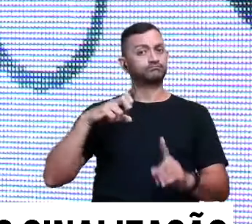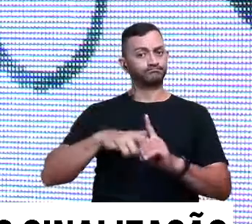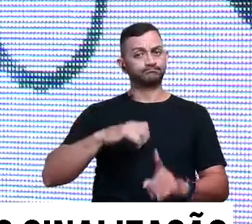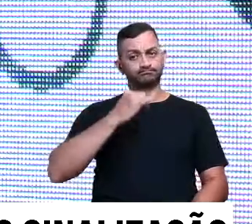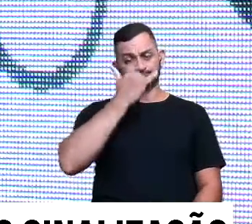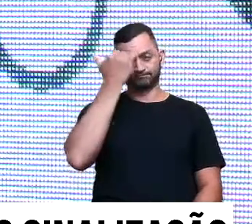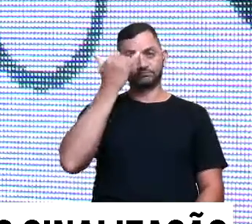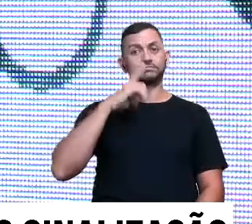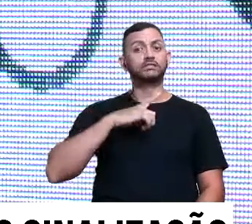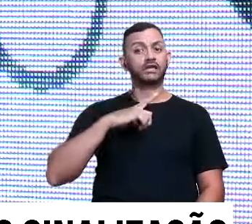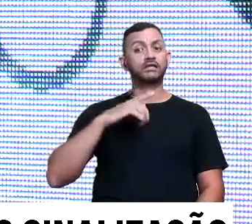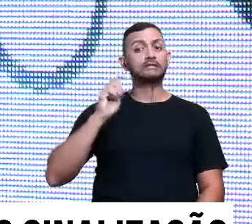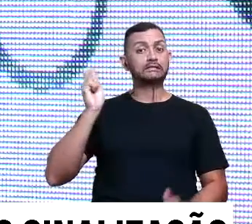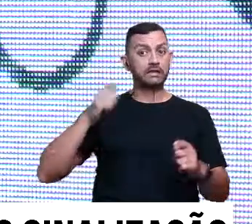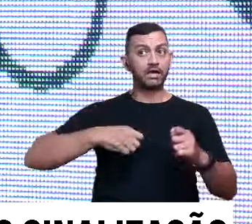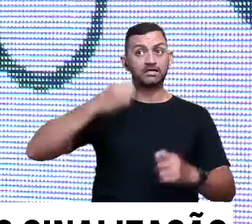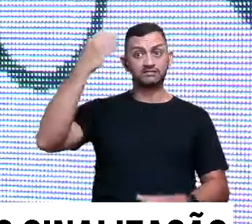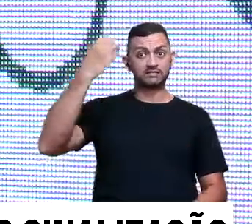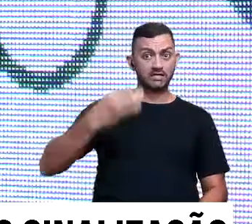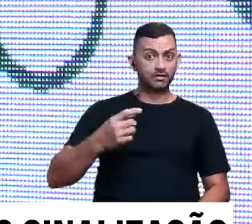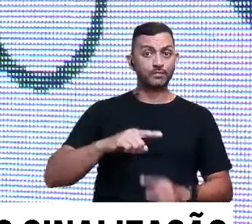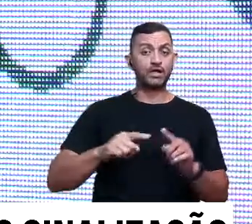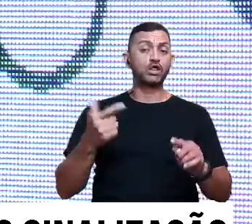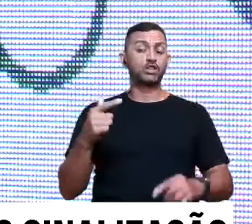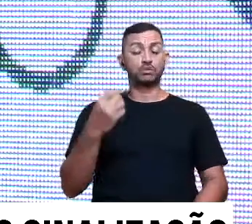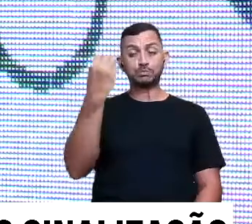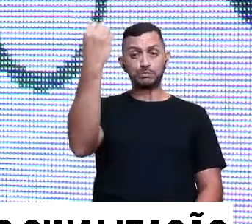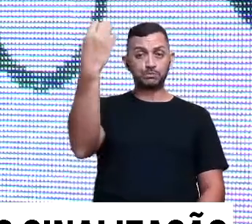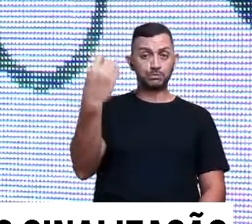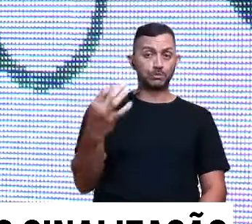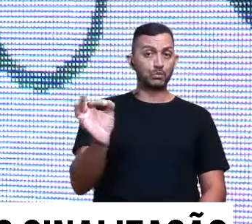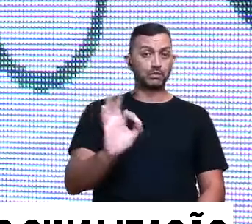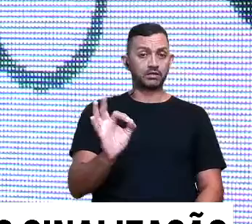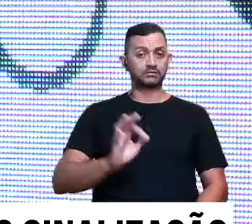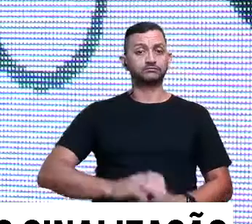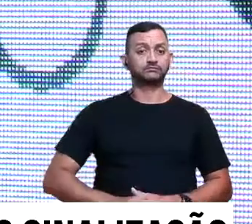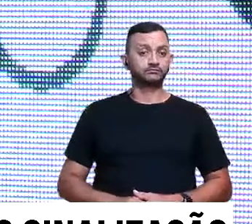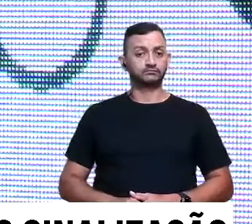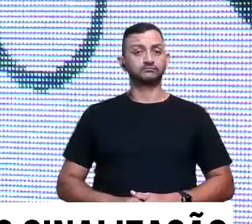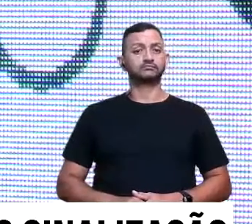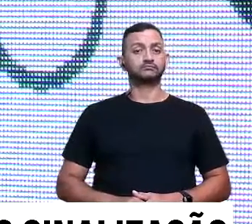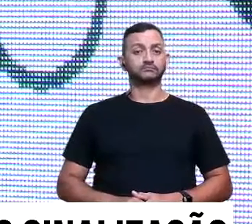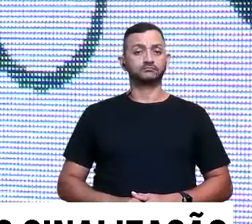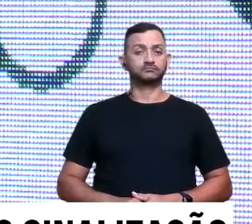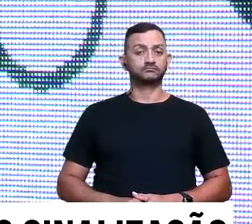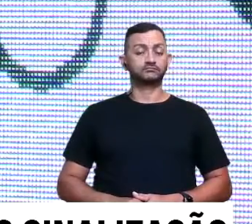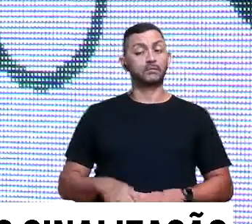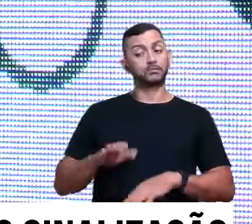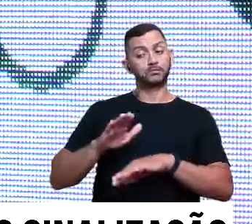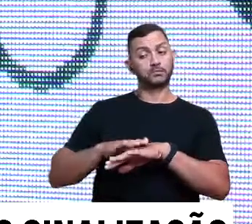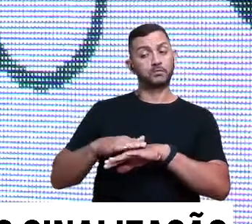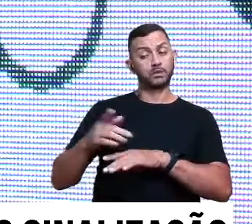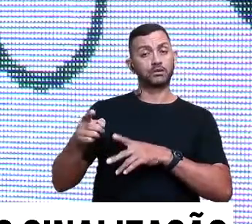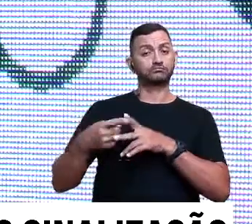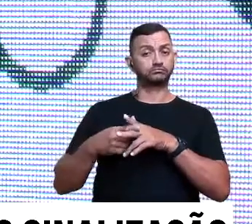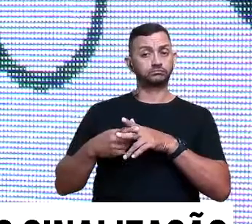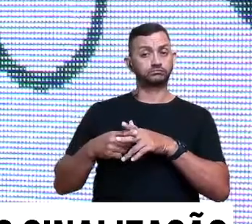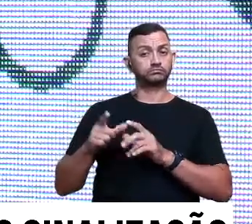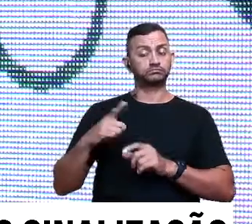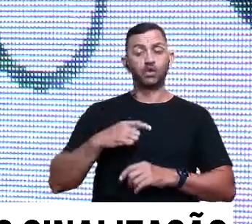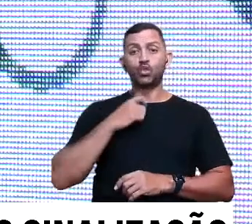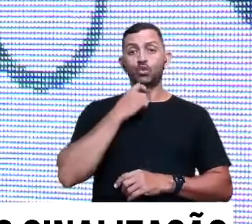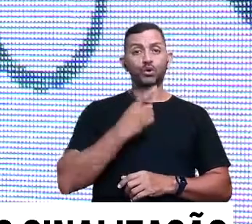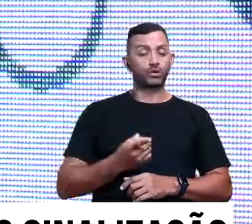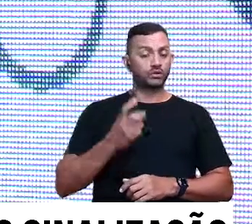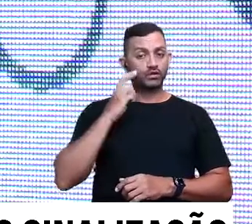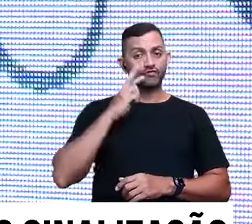Ocorrem acidentes até em locais sinalizados, imagine aonde não há nenhum tipo de situação. E aí os moradores tiveram que providenciar, né, porque